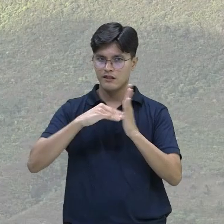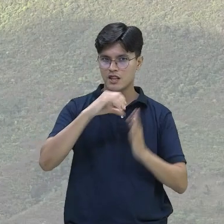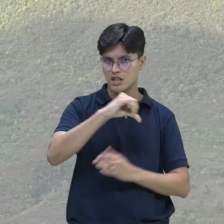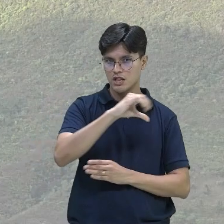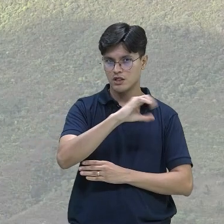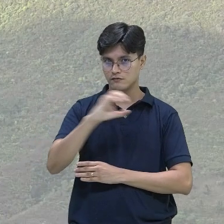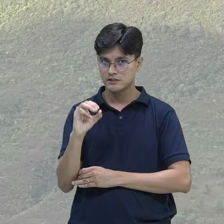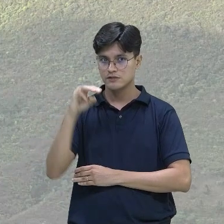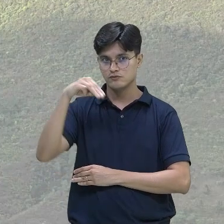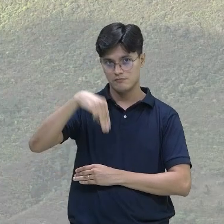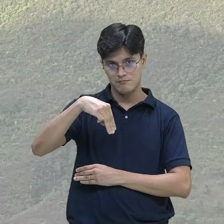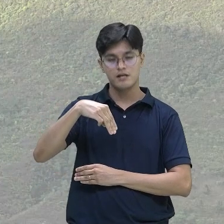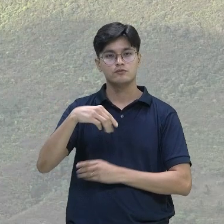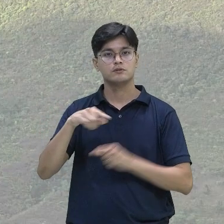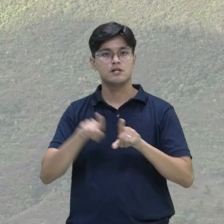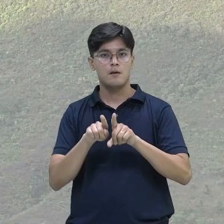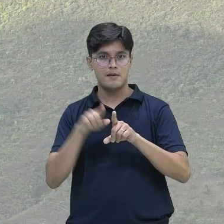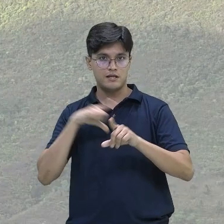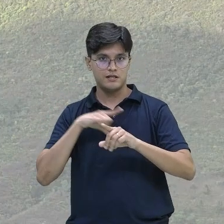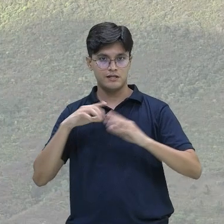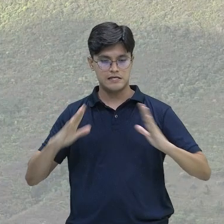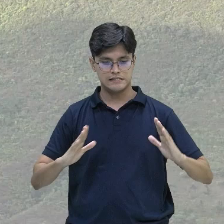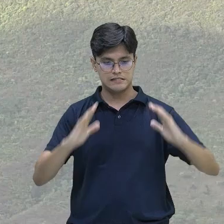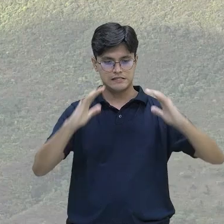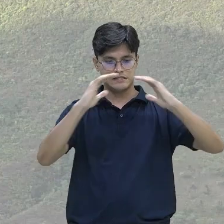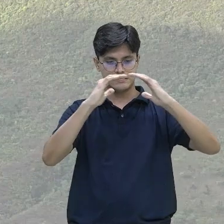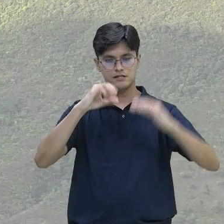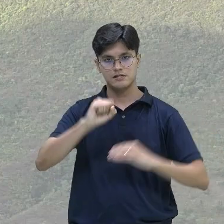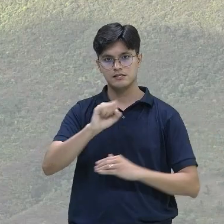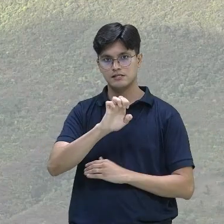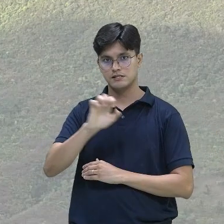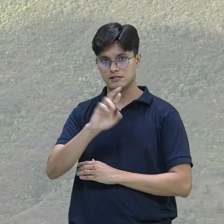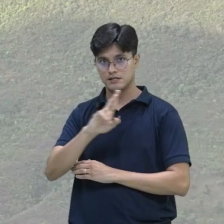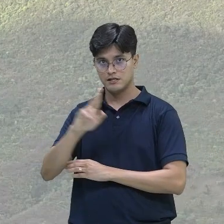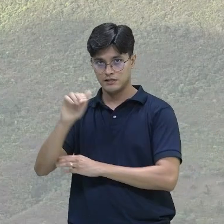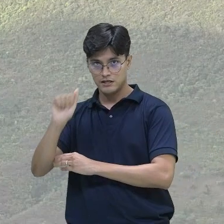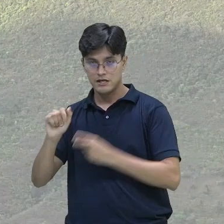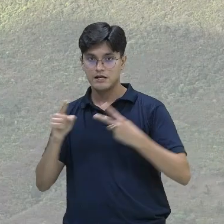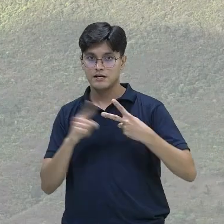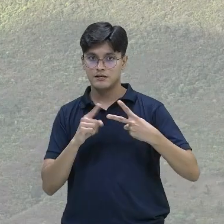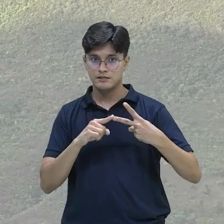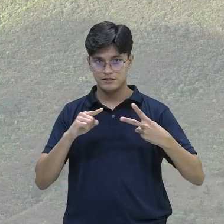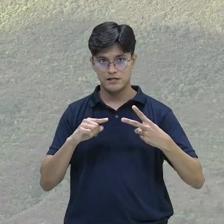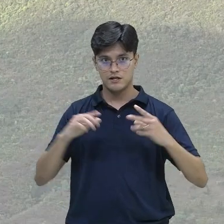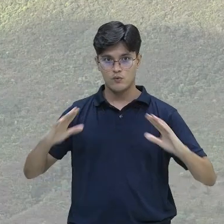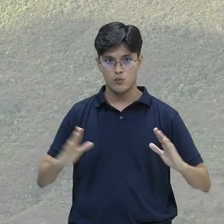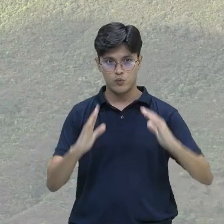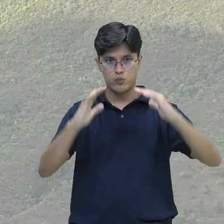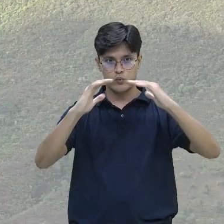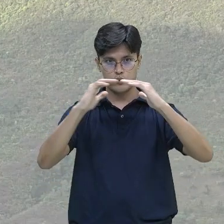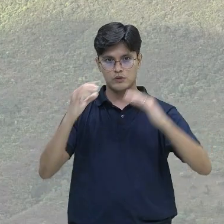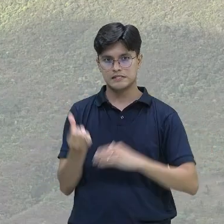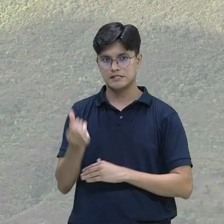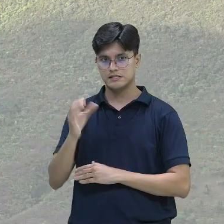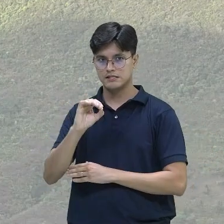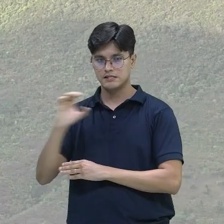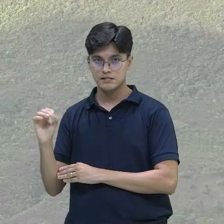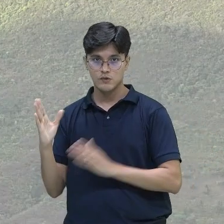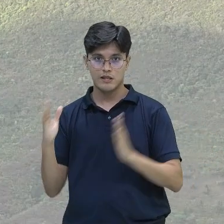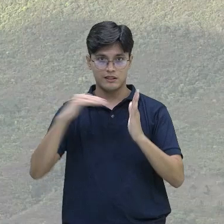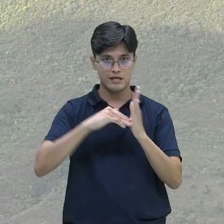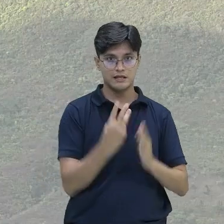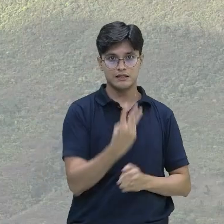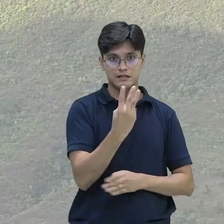de 600 a 3.000 metros, formas alongadas, fortes desníveis, né? E aí também